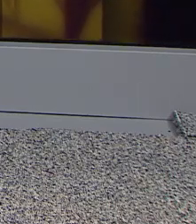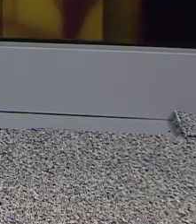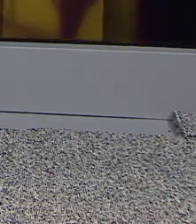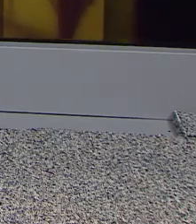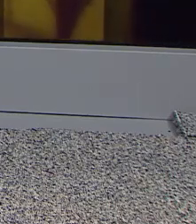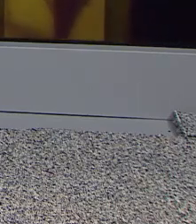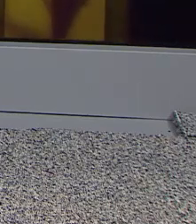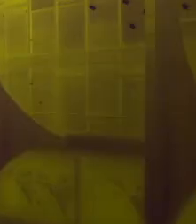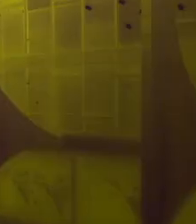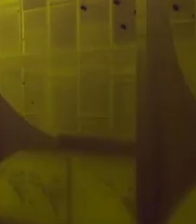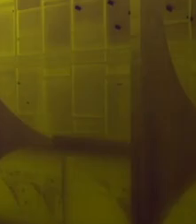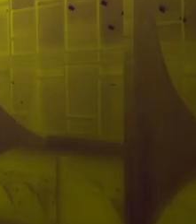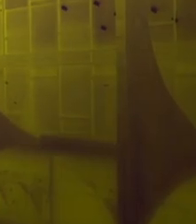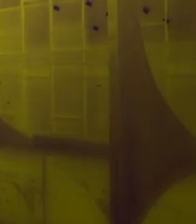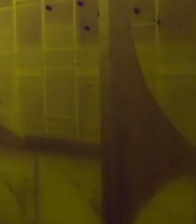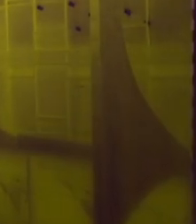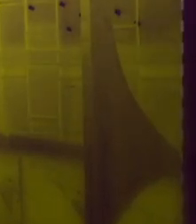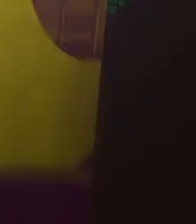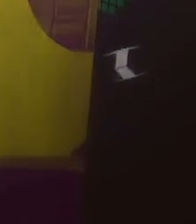federal